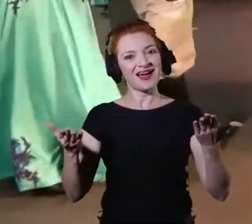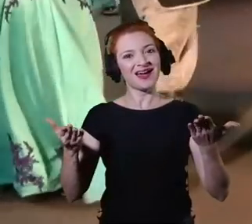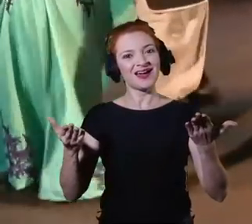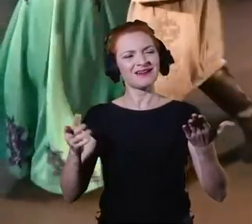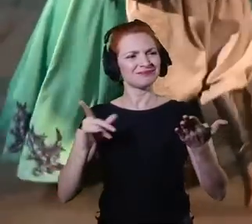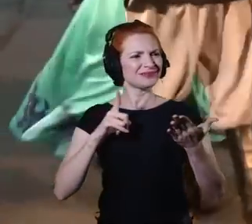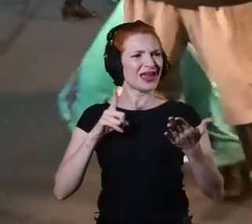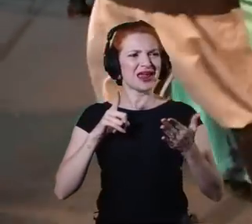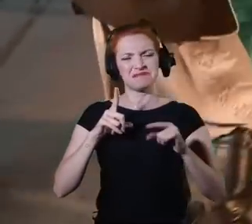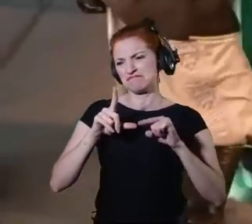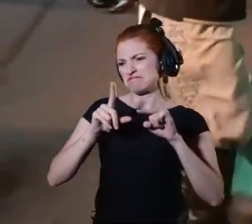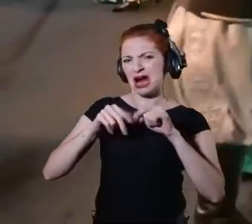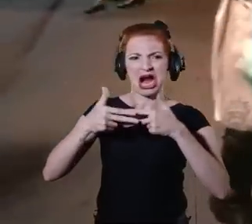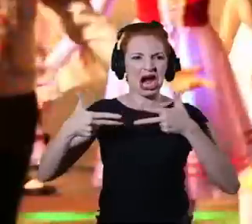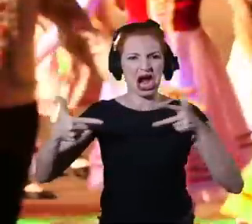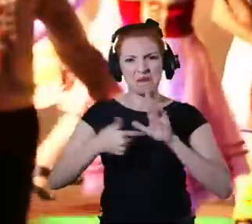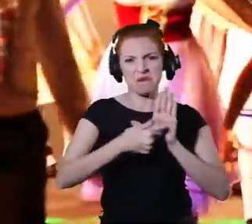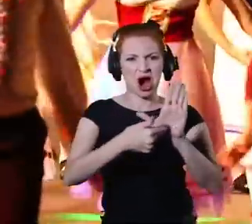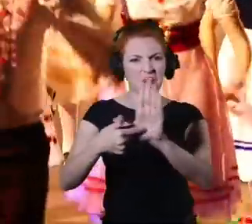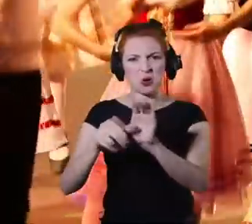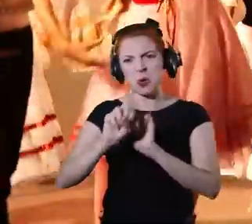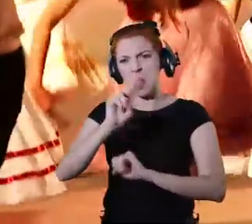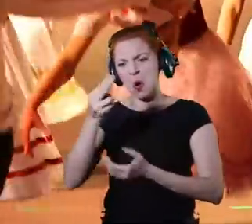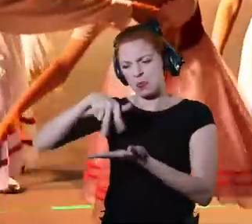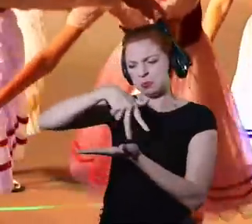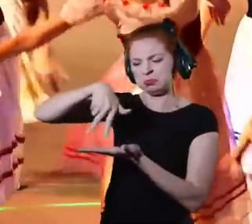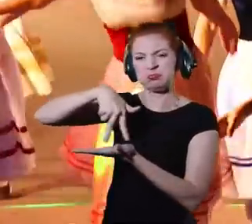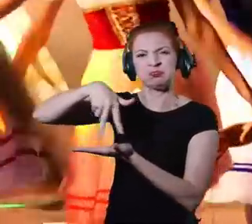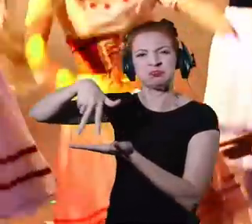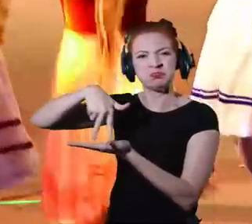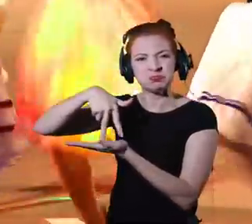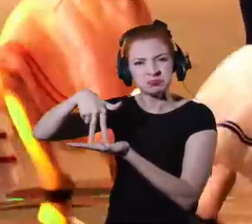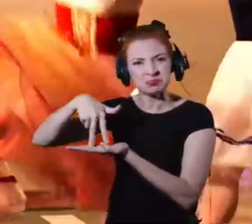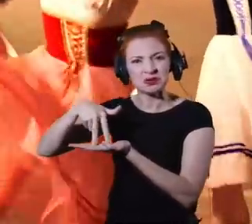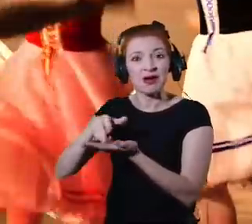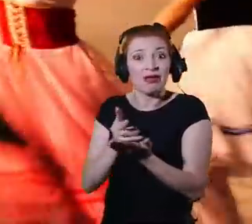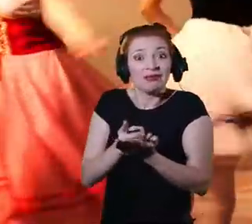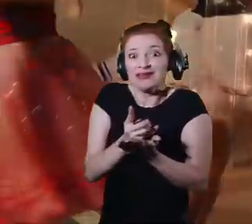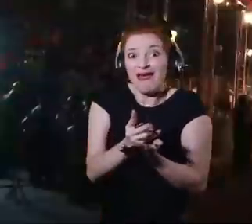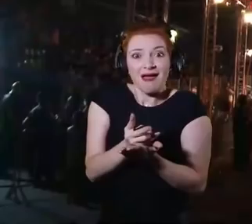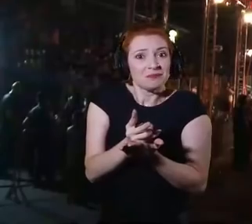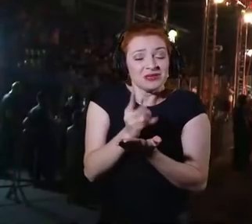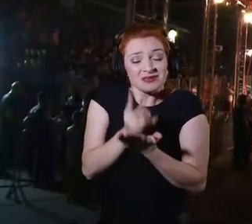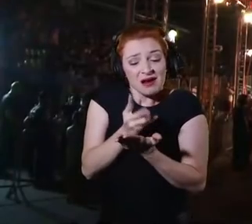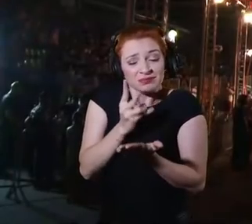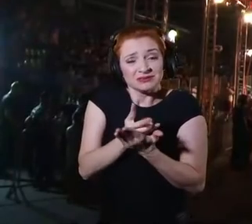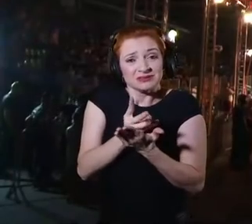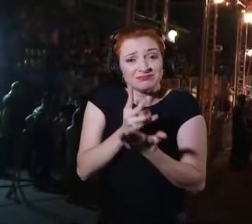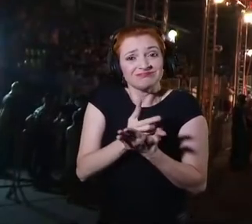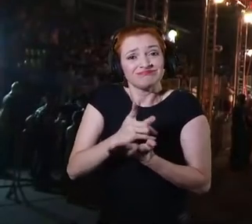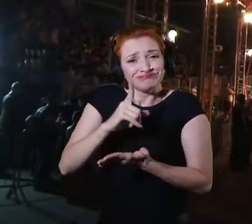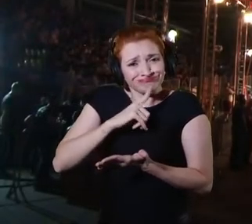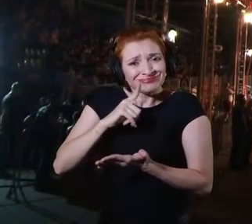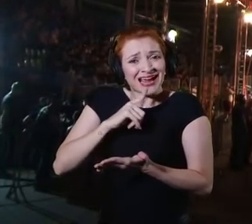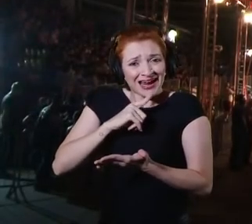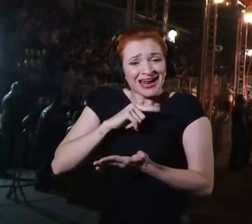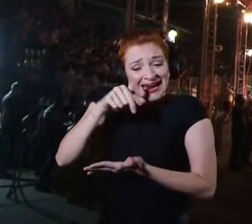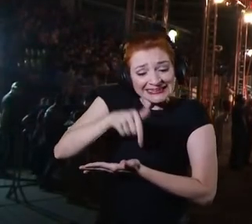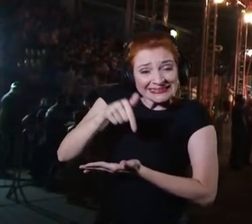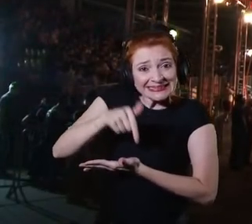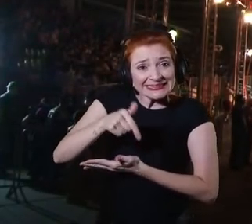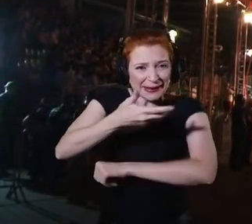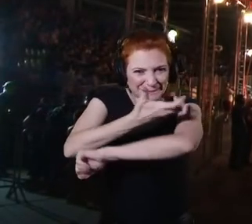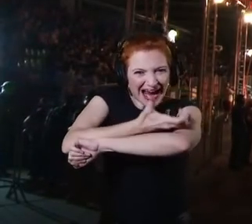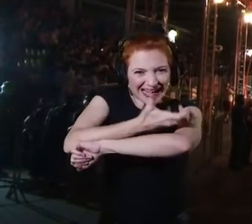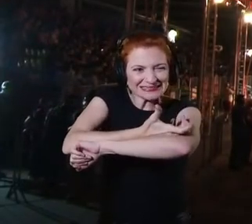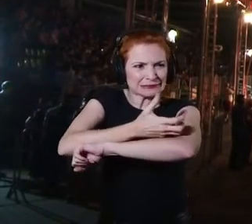Vem nos objetos que se trazem aqui ou nas coreografias. Sempre há algo que se traz aqui, aqui na praça,